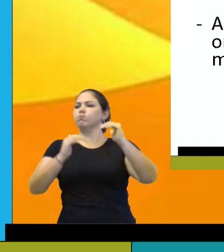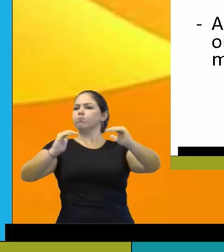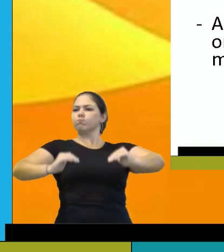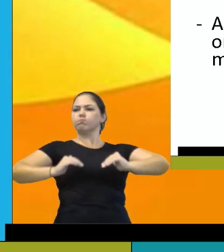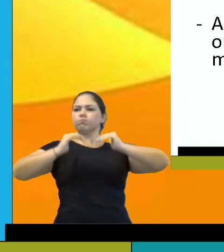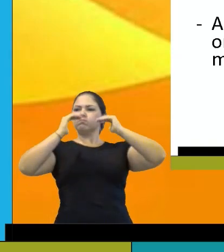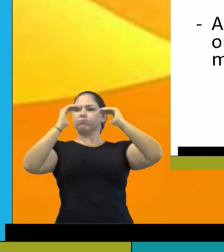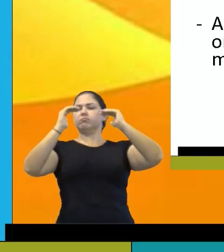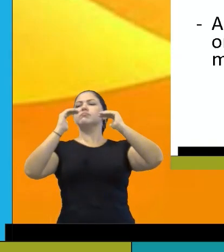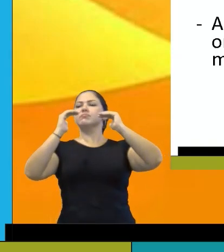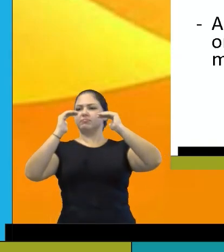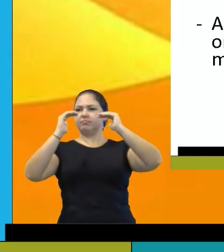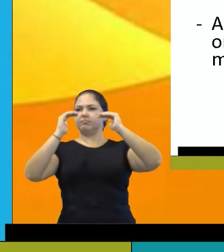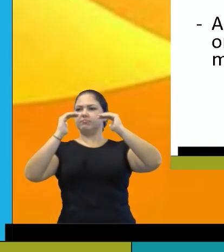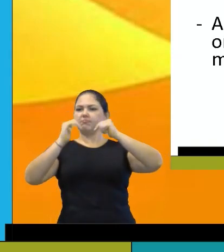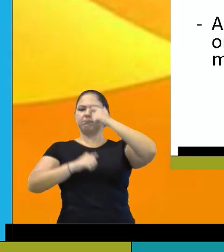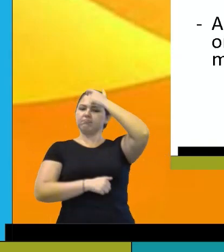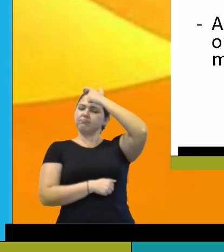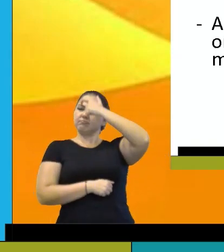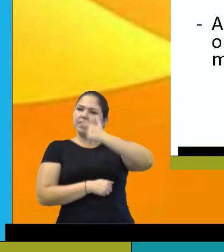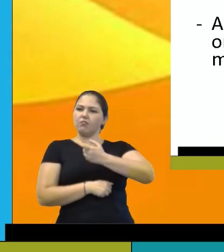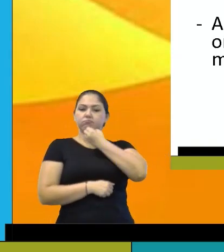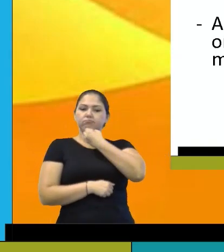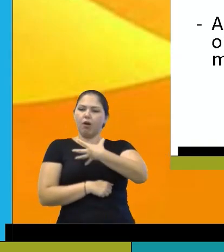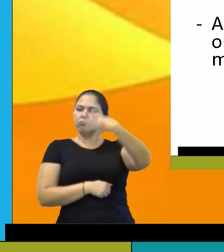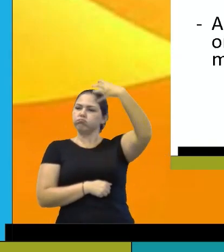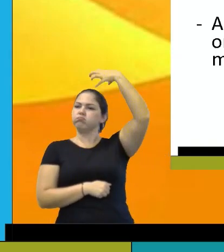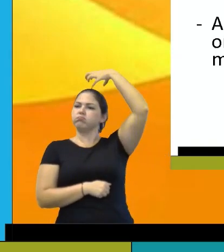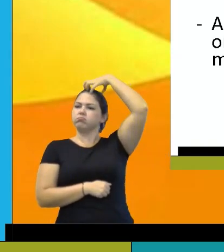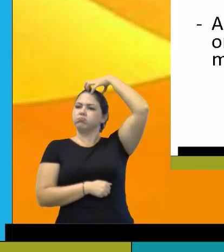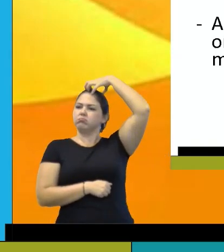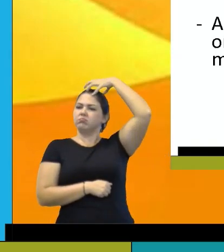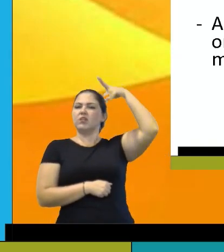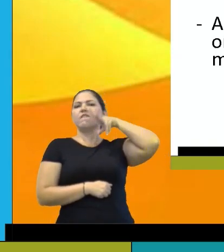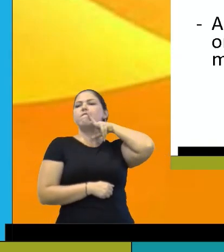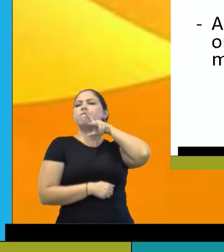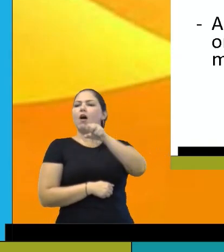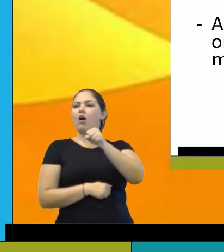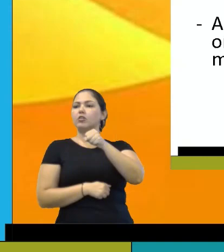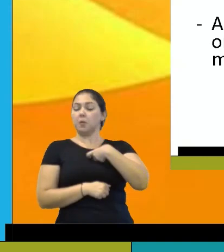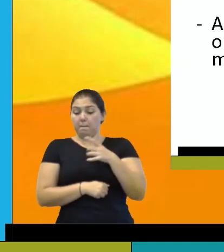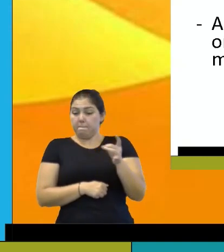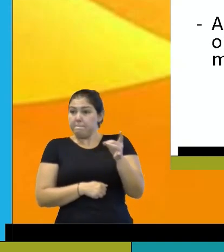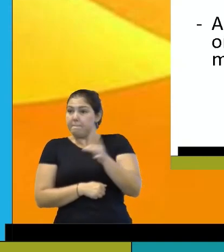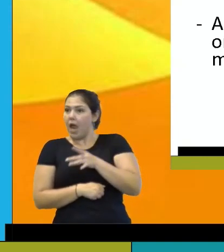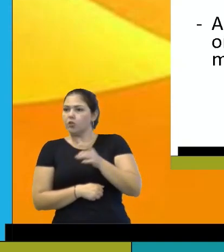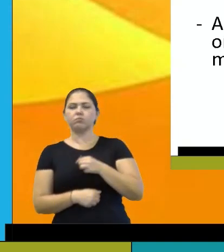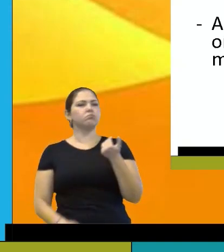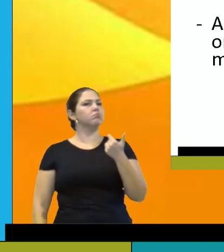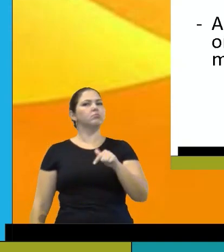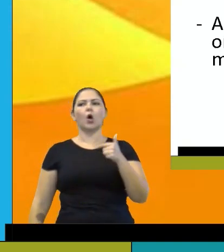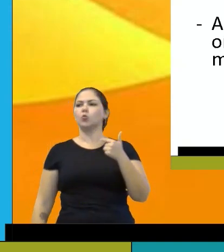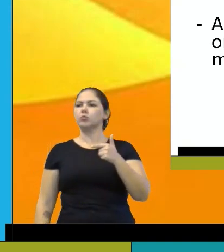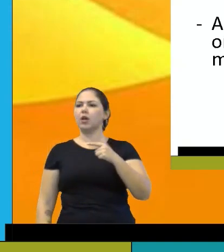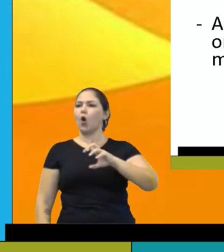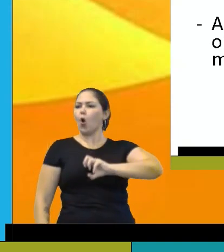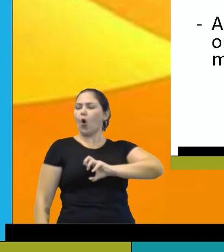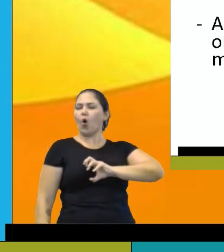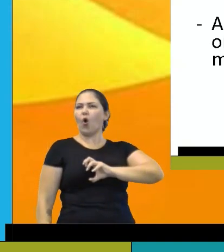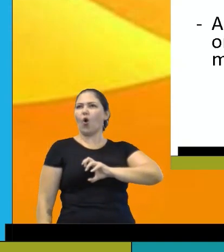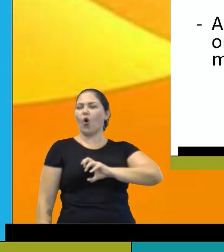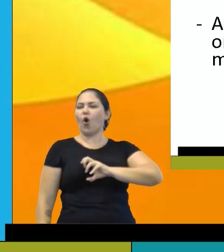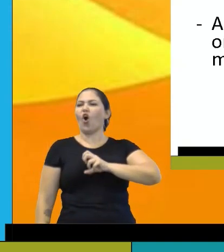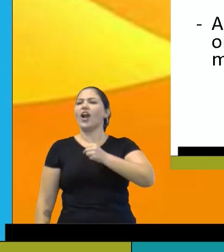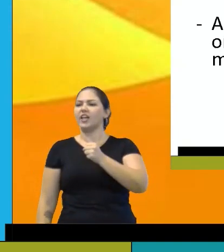no sentido de que o bom governante, ele não teme agir. Significa coragem. O